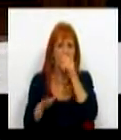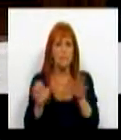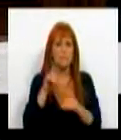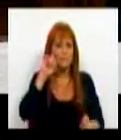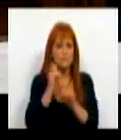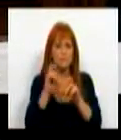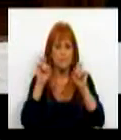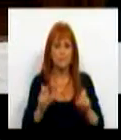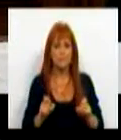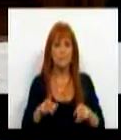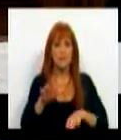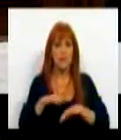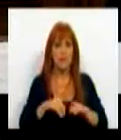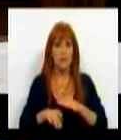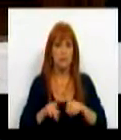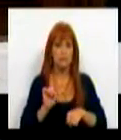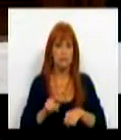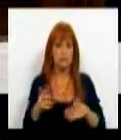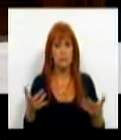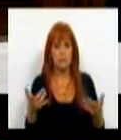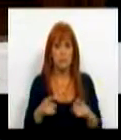supervisão na altura teve que fazer,